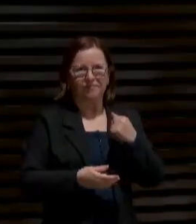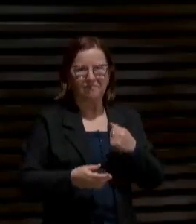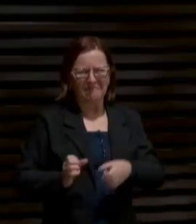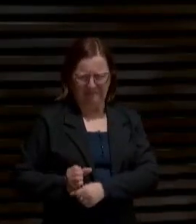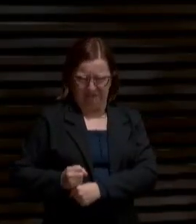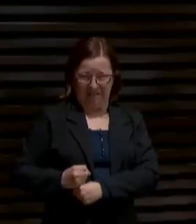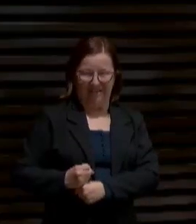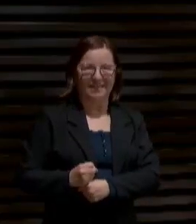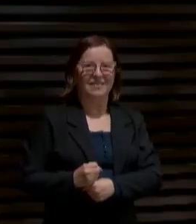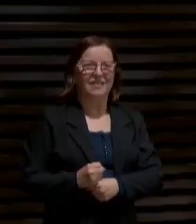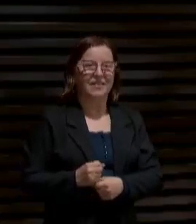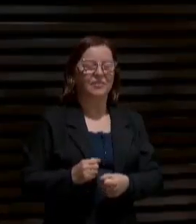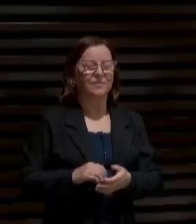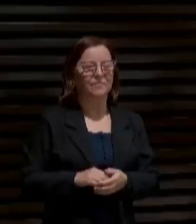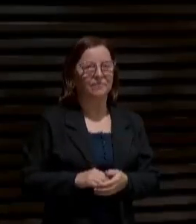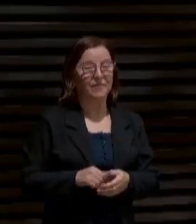próximo próximo